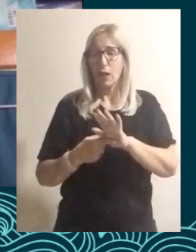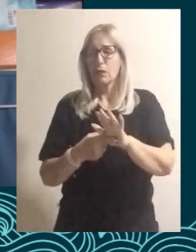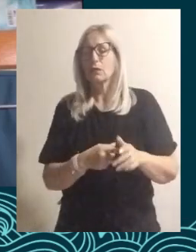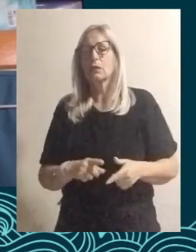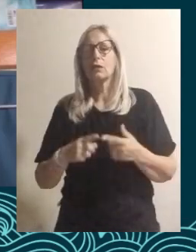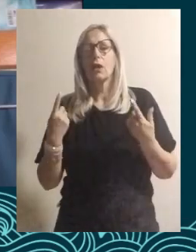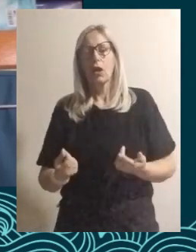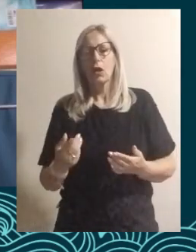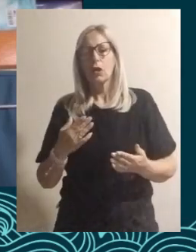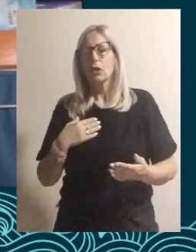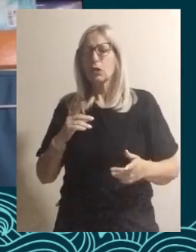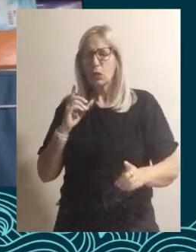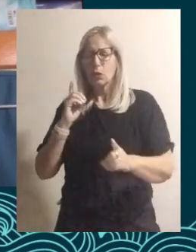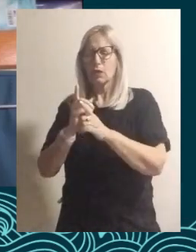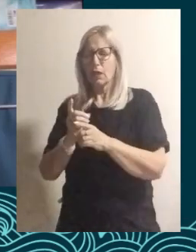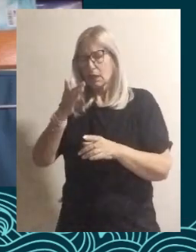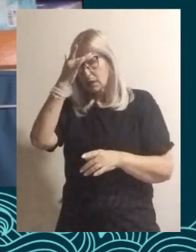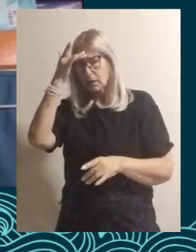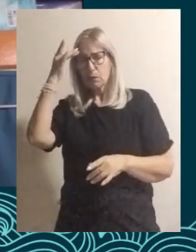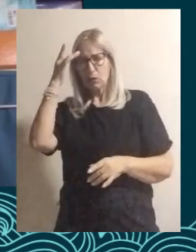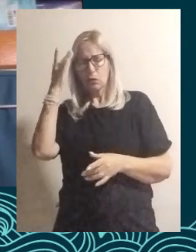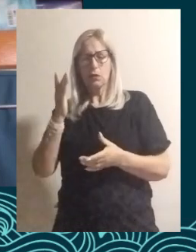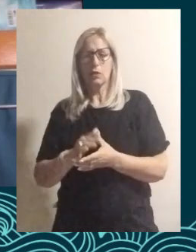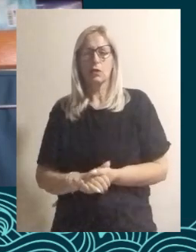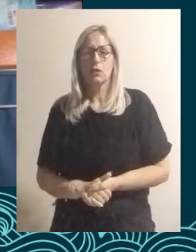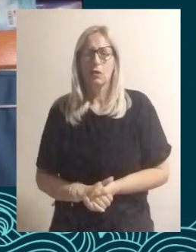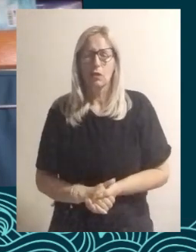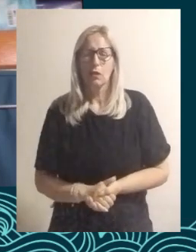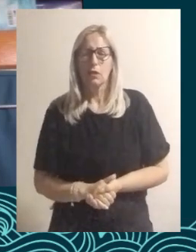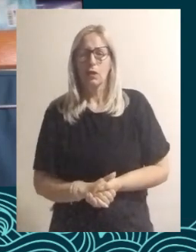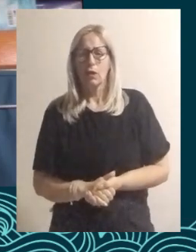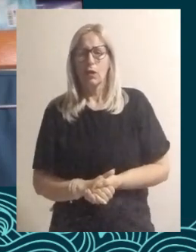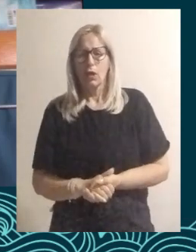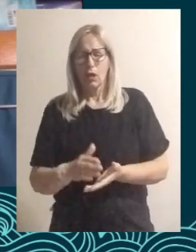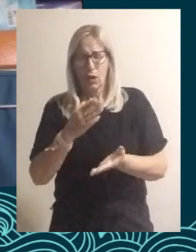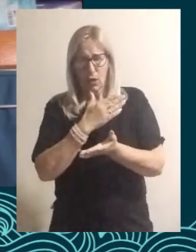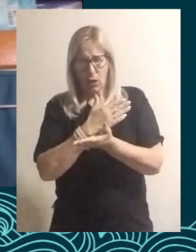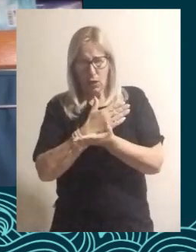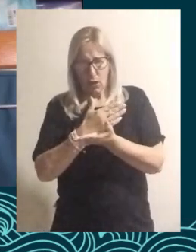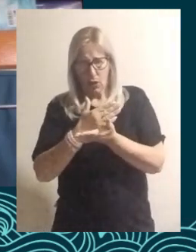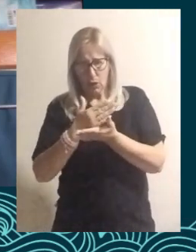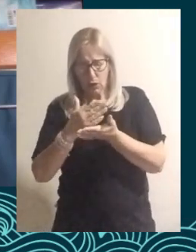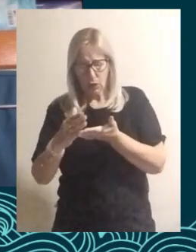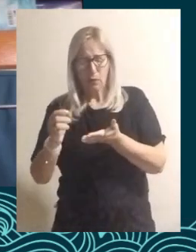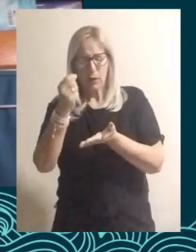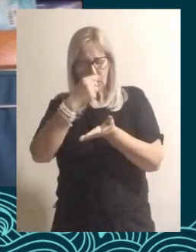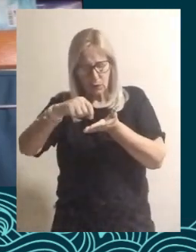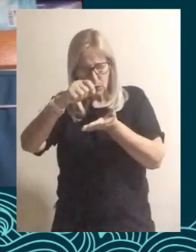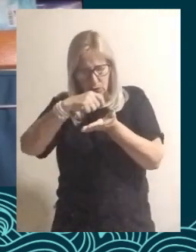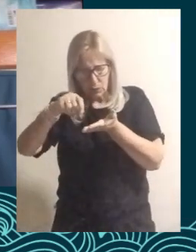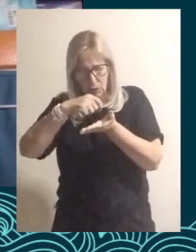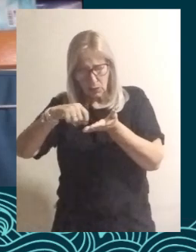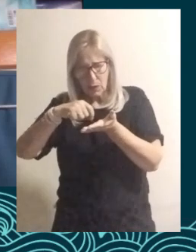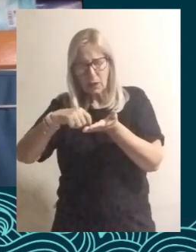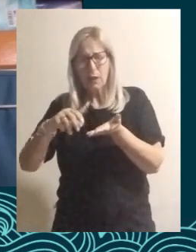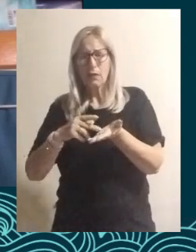chances, esses privilégios de encontrar com essas pessoas, e eu acho que o começo do livro